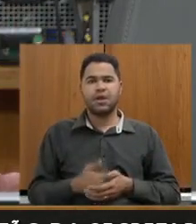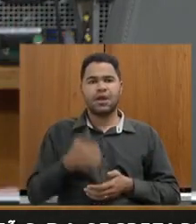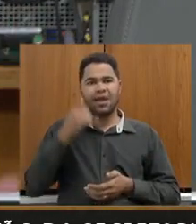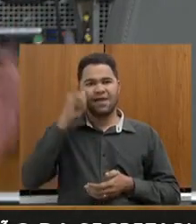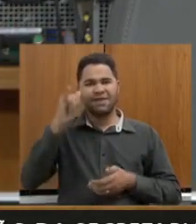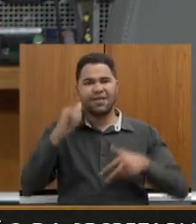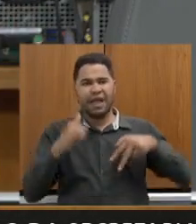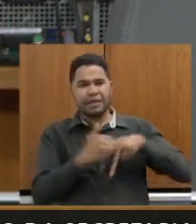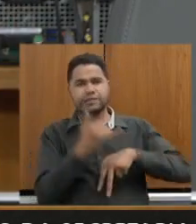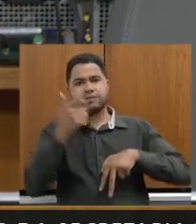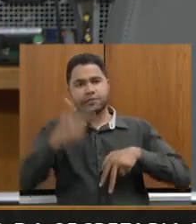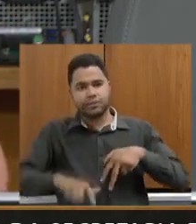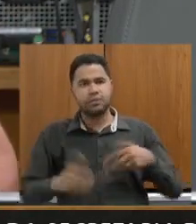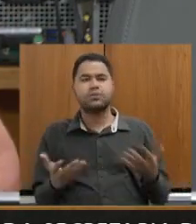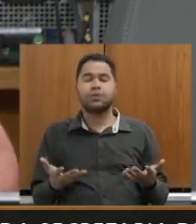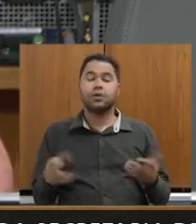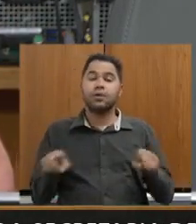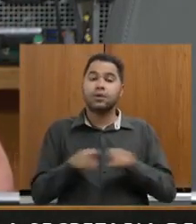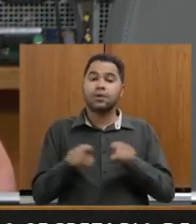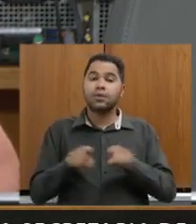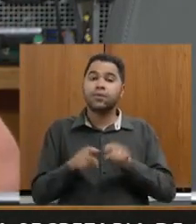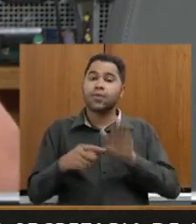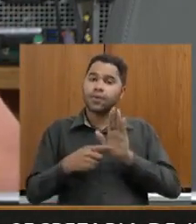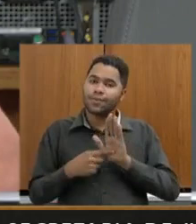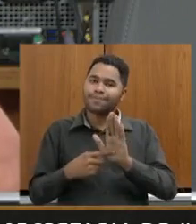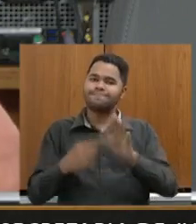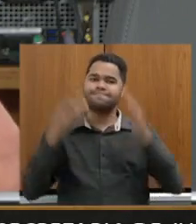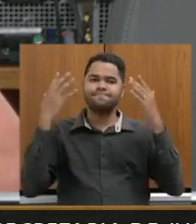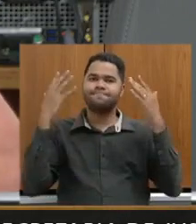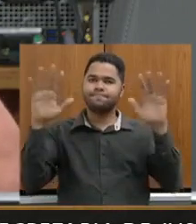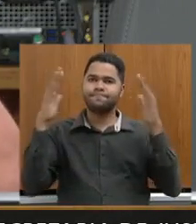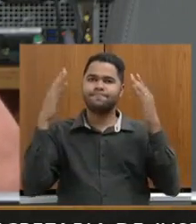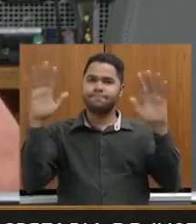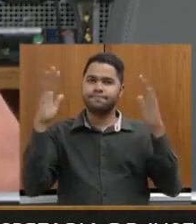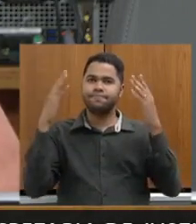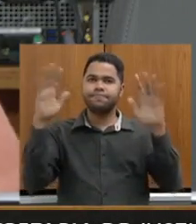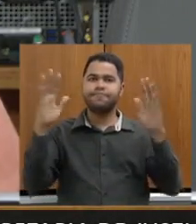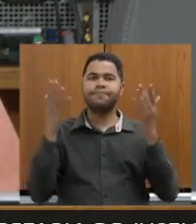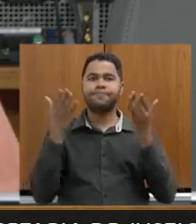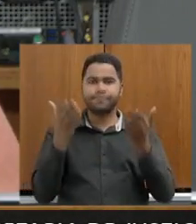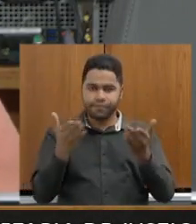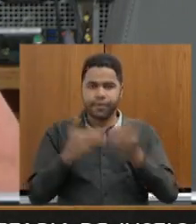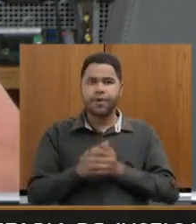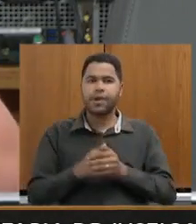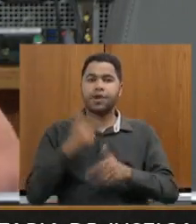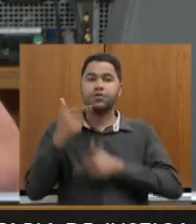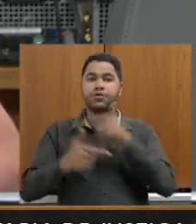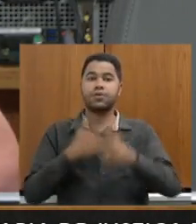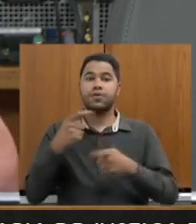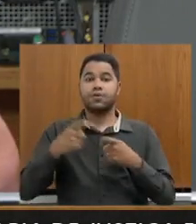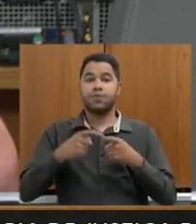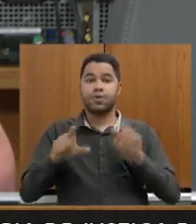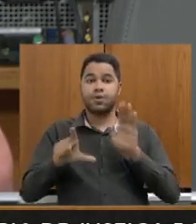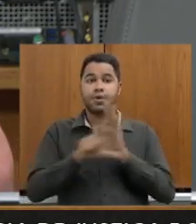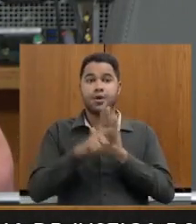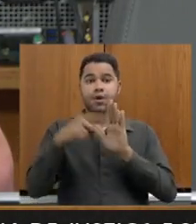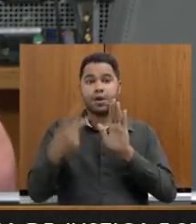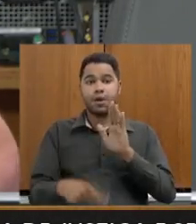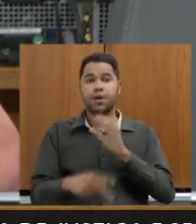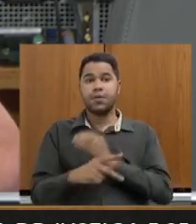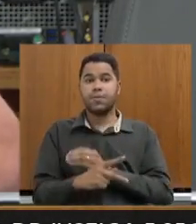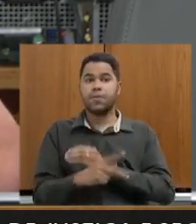revitimização e gostaria que também de deixar os meus parabéns ao serviço de medicina legal da Polícia